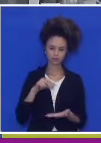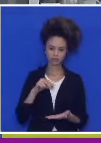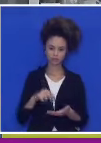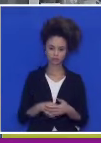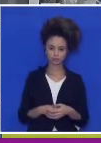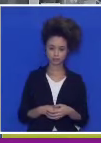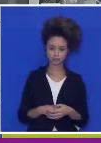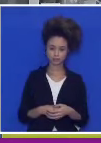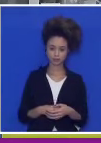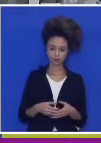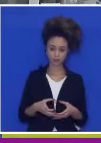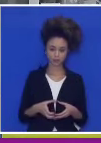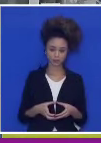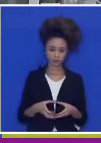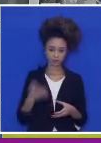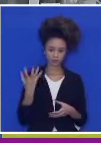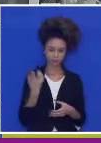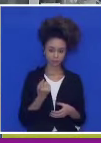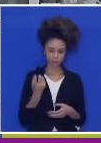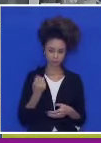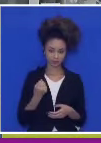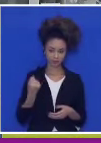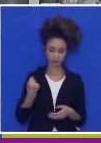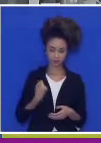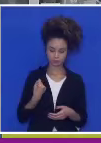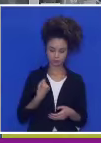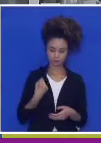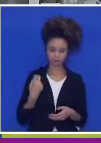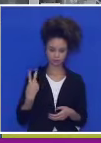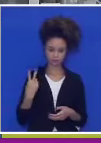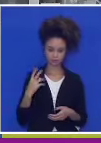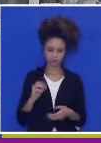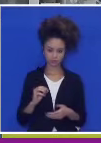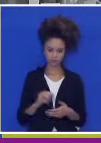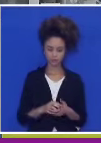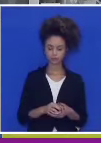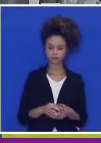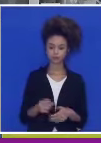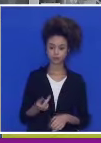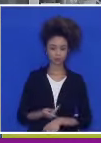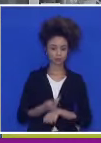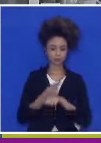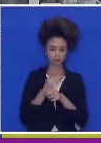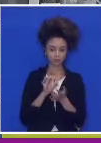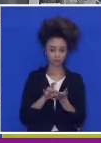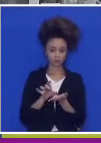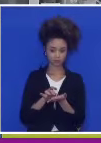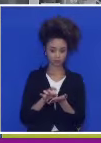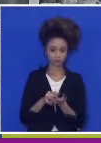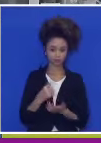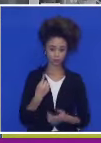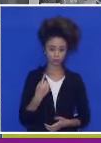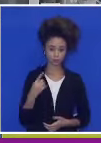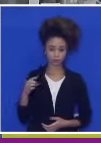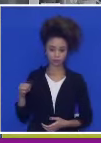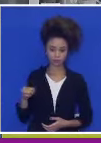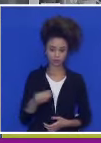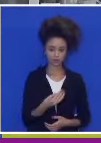Bola branca, número 20. Branca, 20. O prêmio estimado hoje na Loto Fácil é de